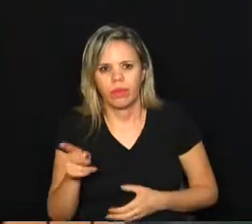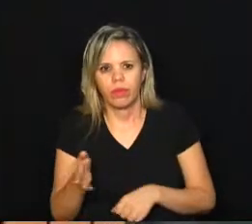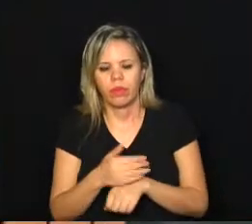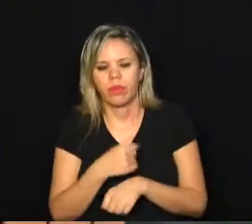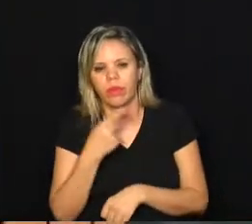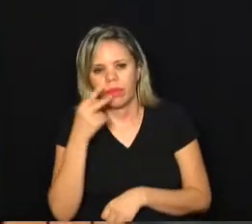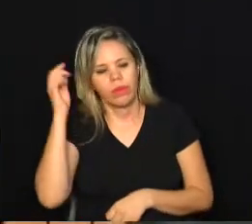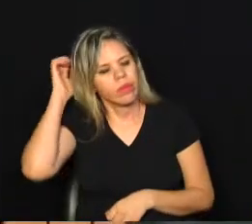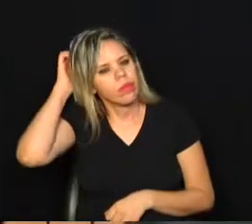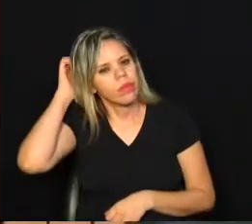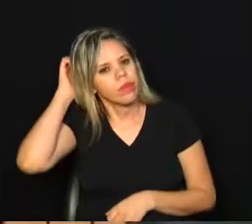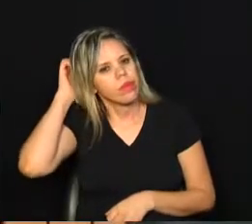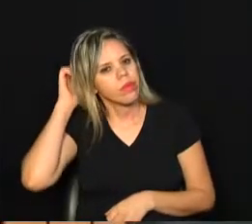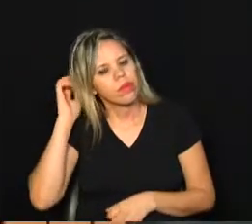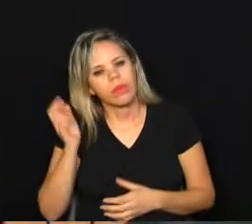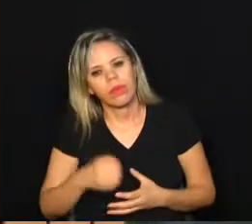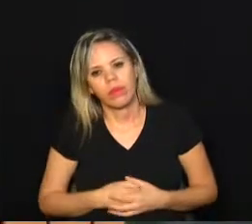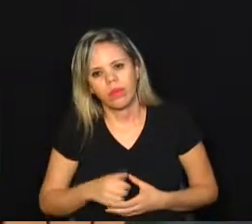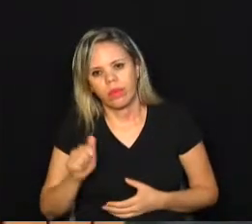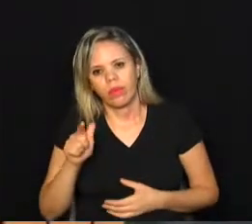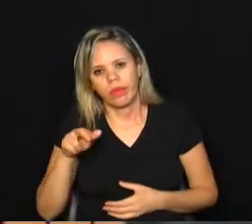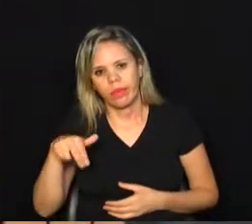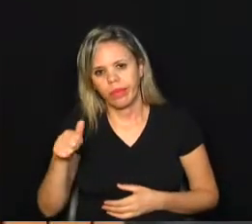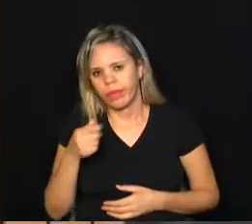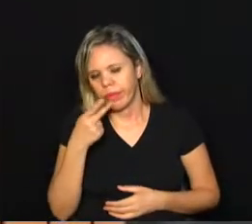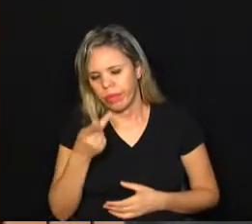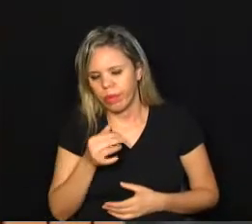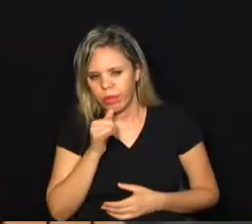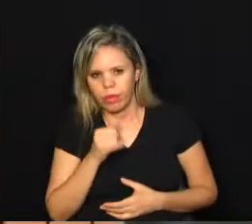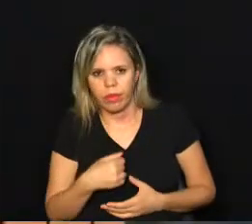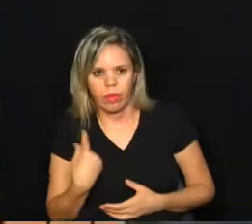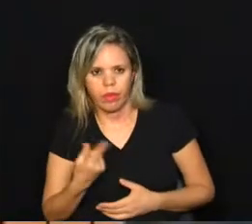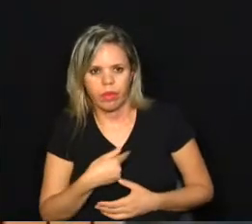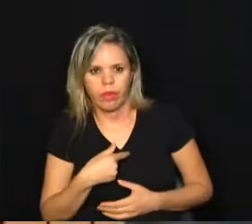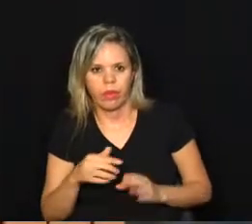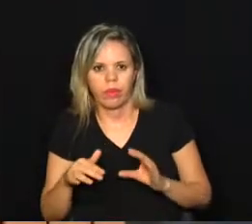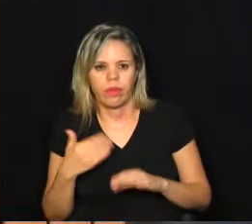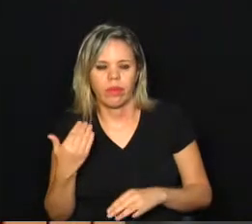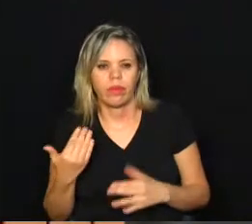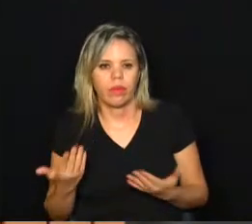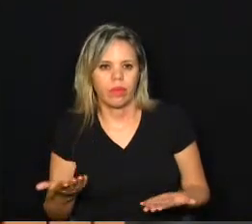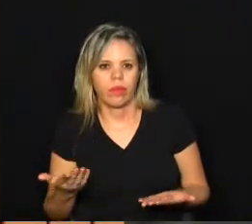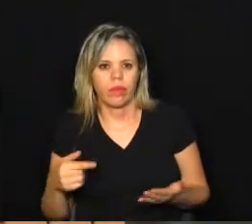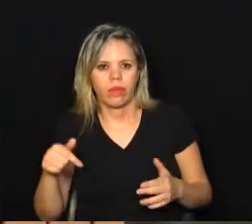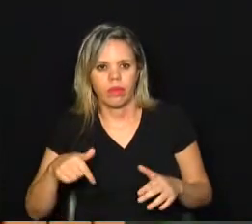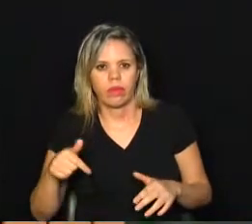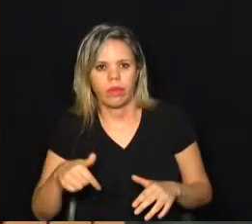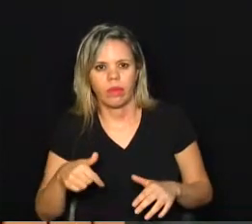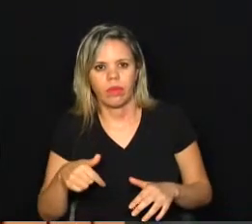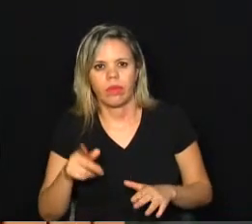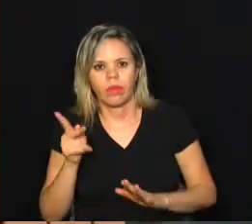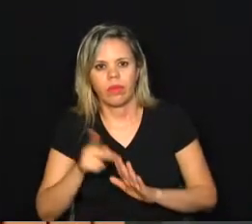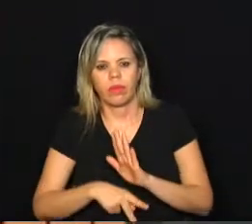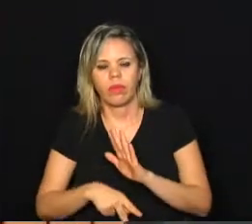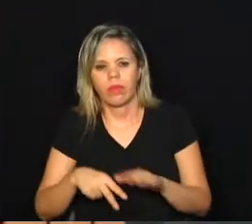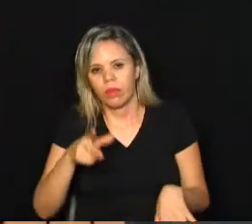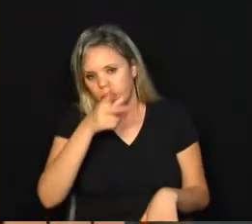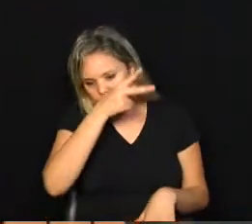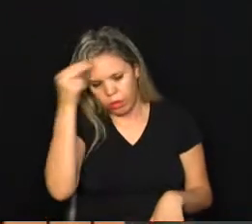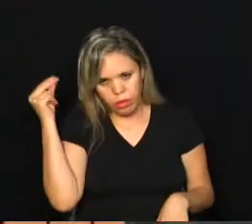falar, pegando um gancho no que a Adriana acabou de falar, nós acabamos de receber aqui na casa um projeto do